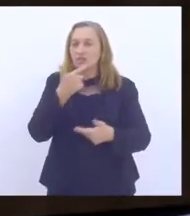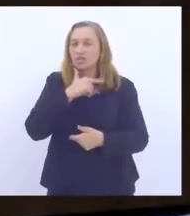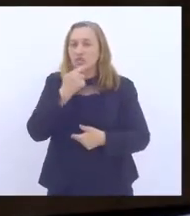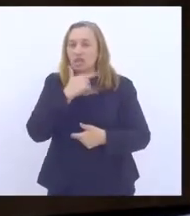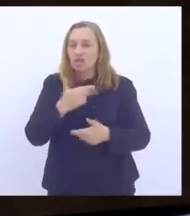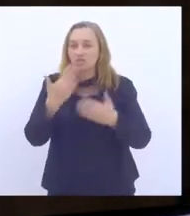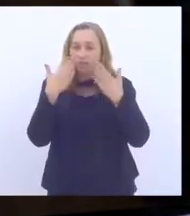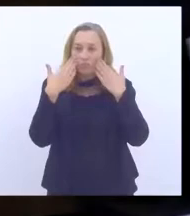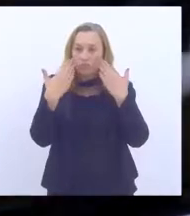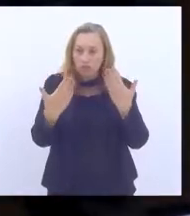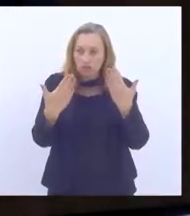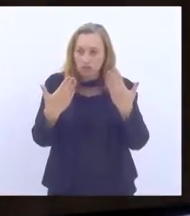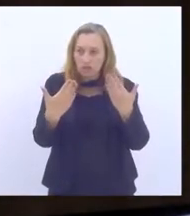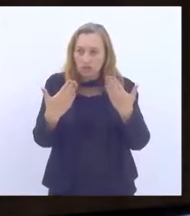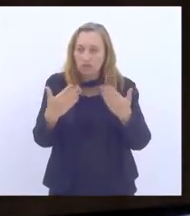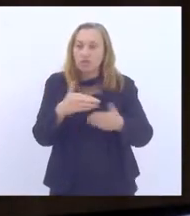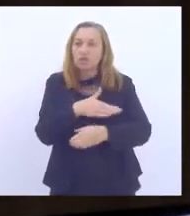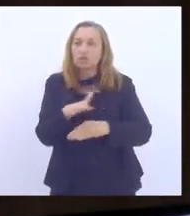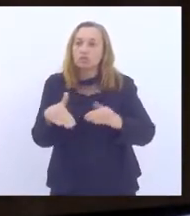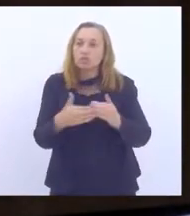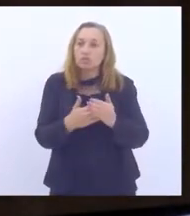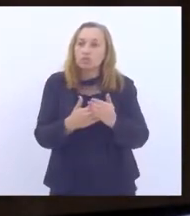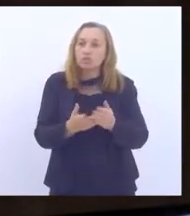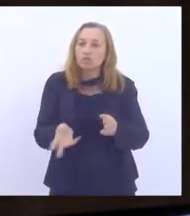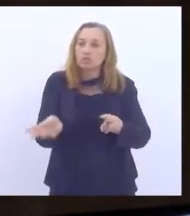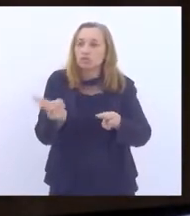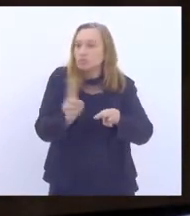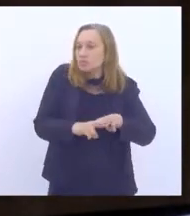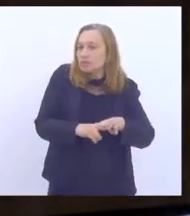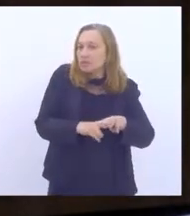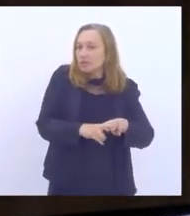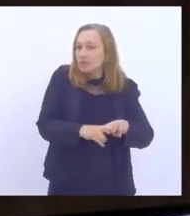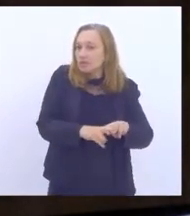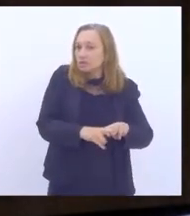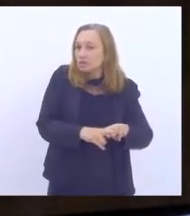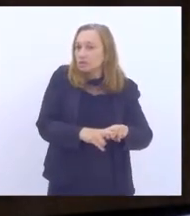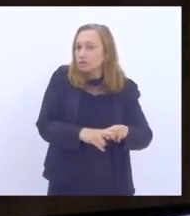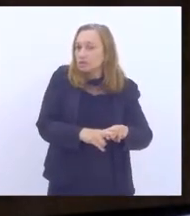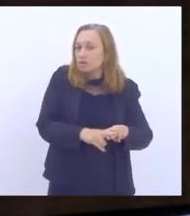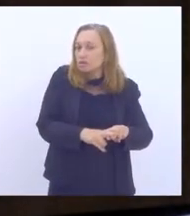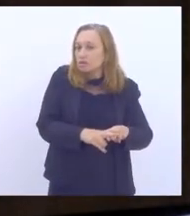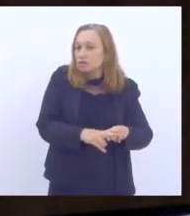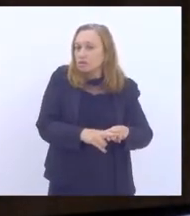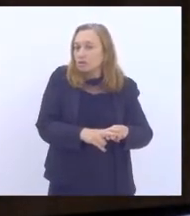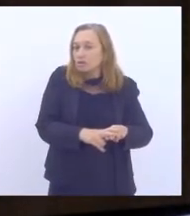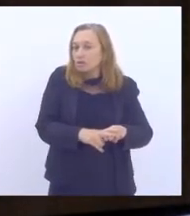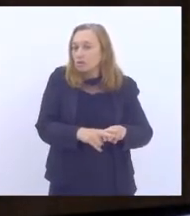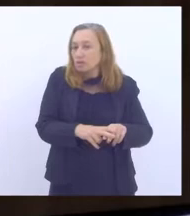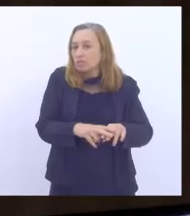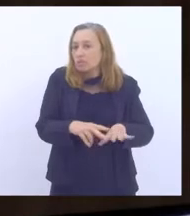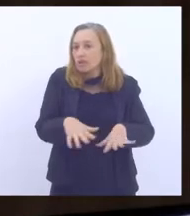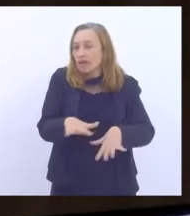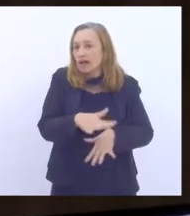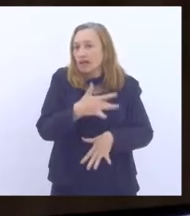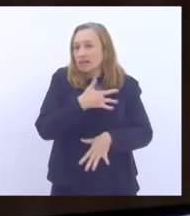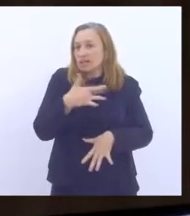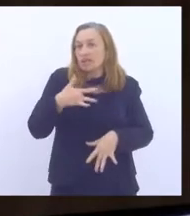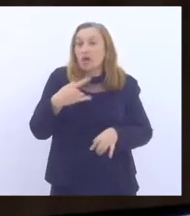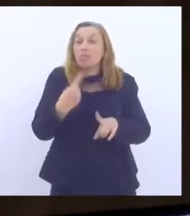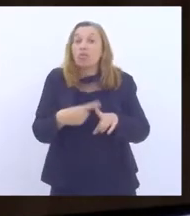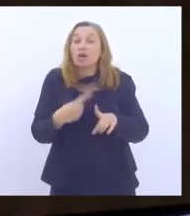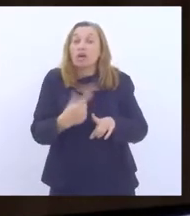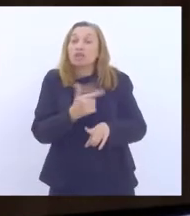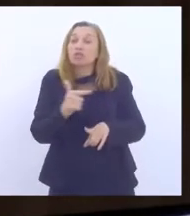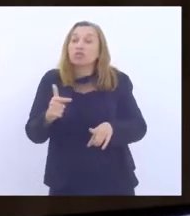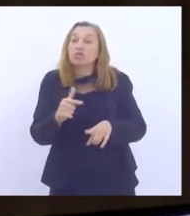expostos e todos apreendidos pela vigilância sanitária porque